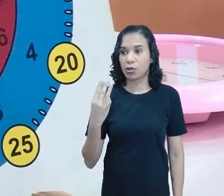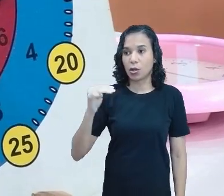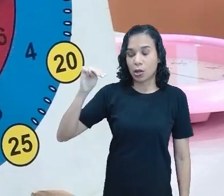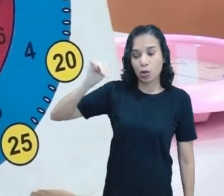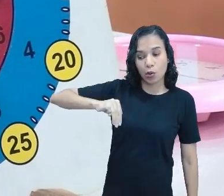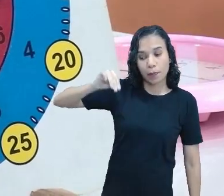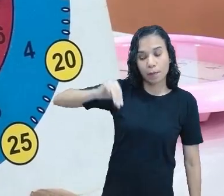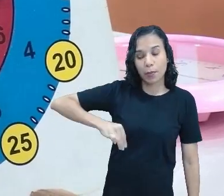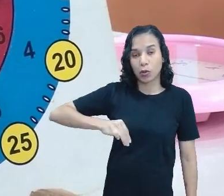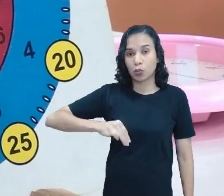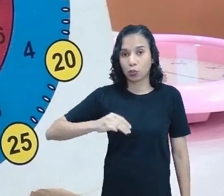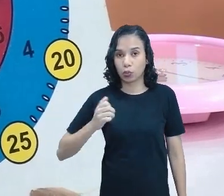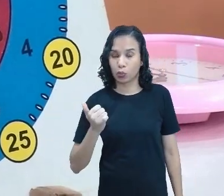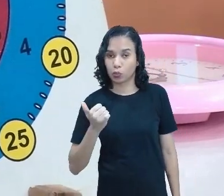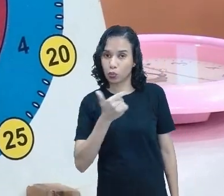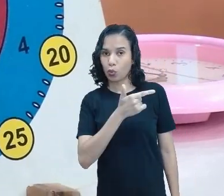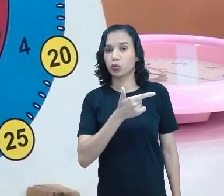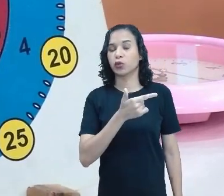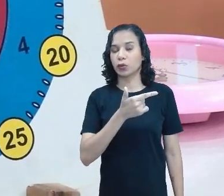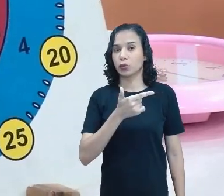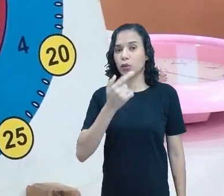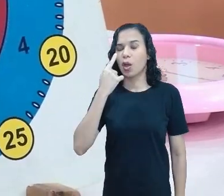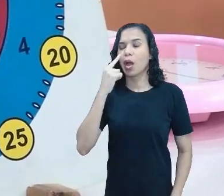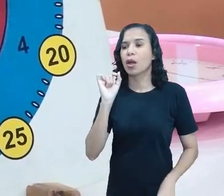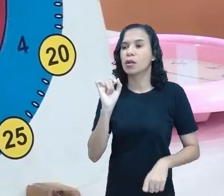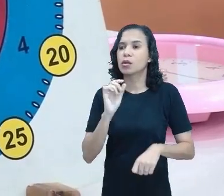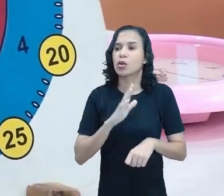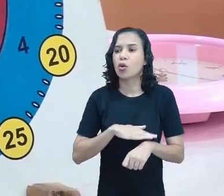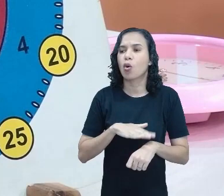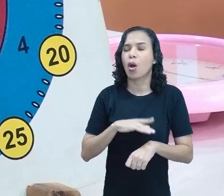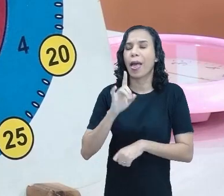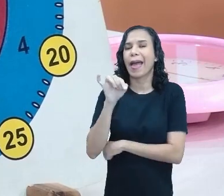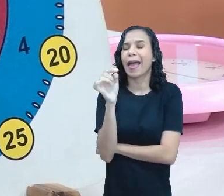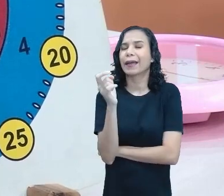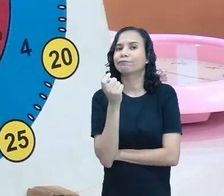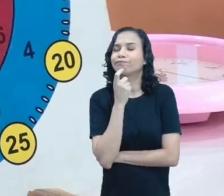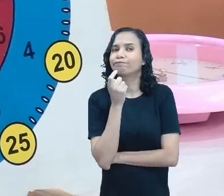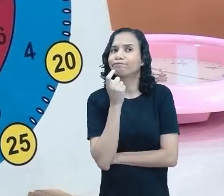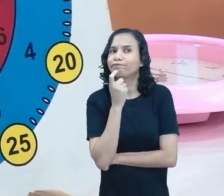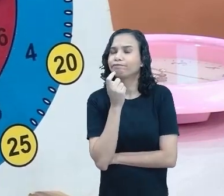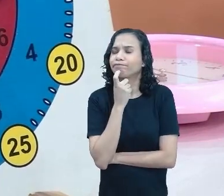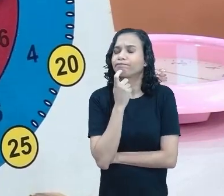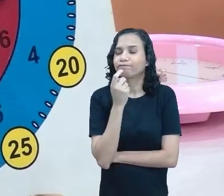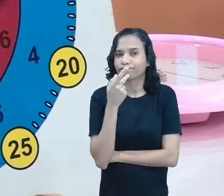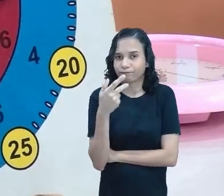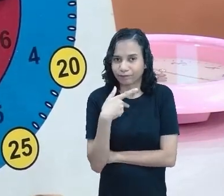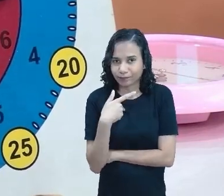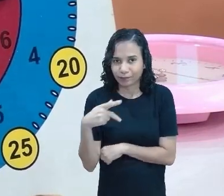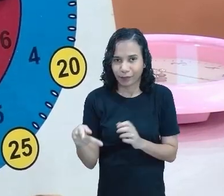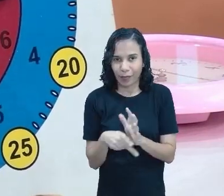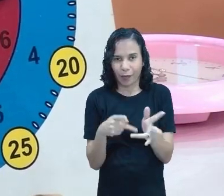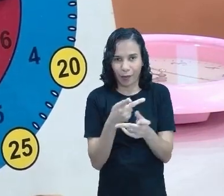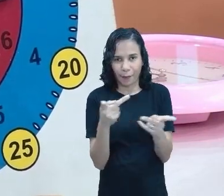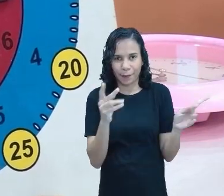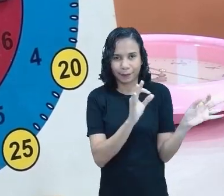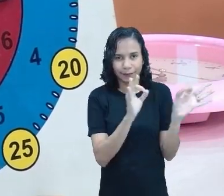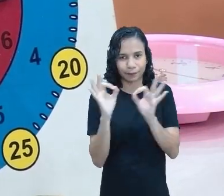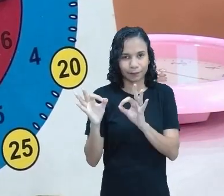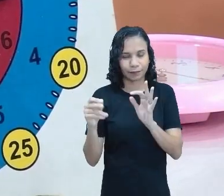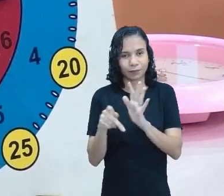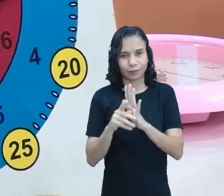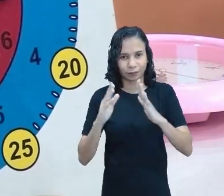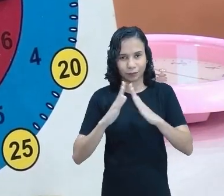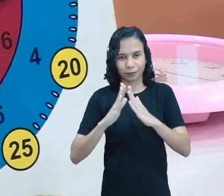minuto está no 12. Que horas são exatamente? Conta aí para mim no chat, vocês que estão nos acompanhando em